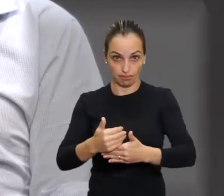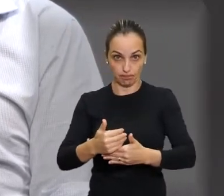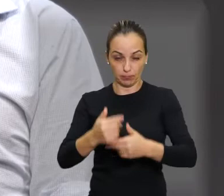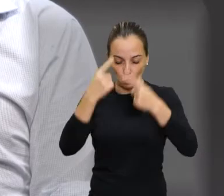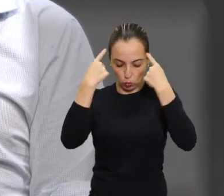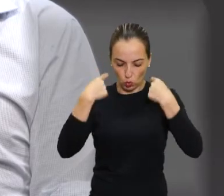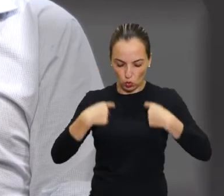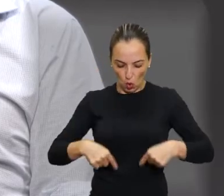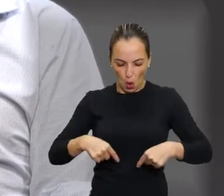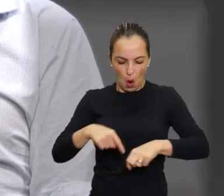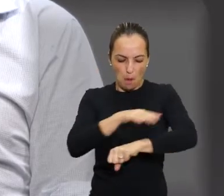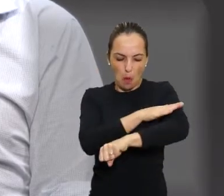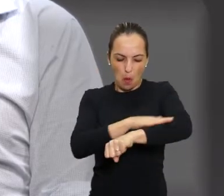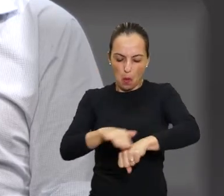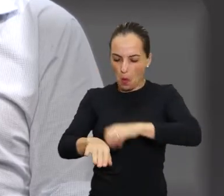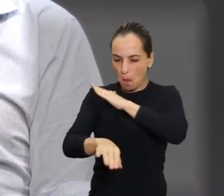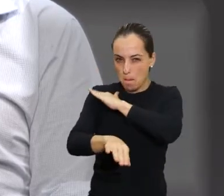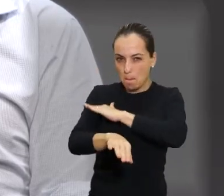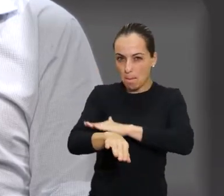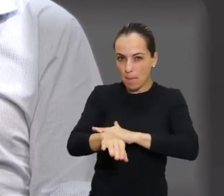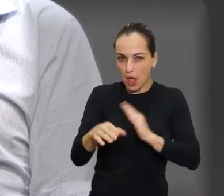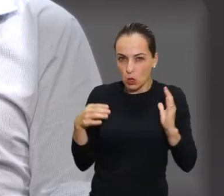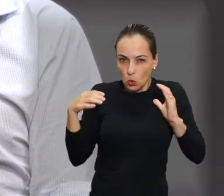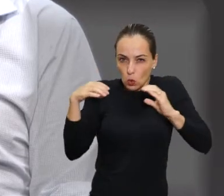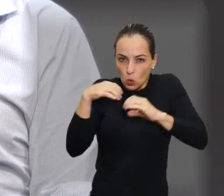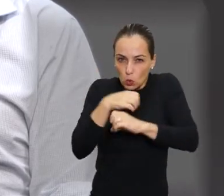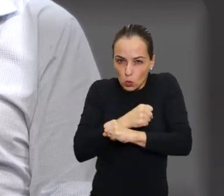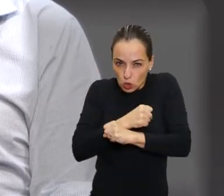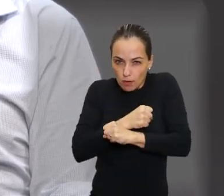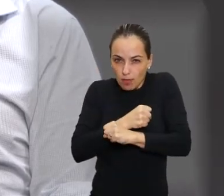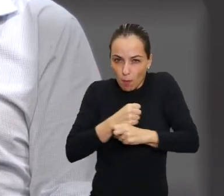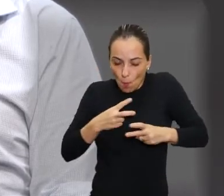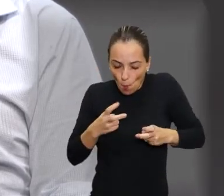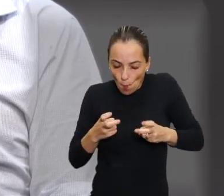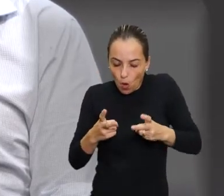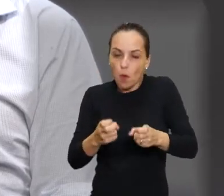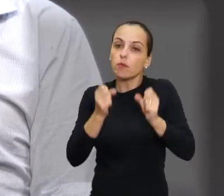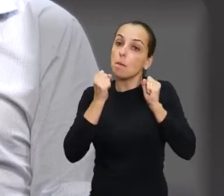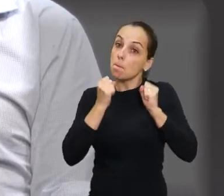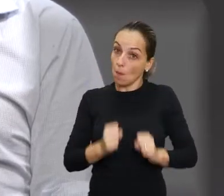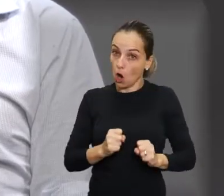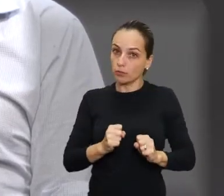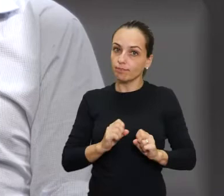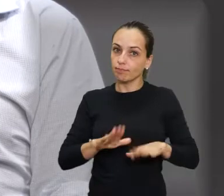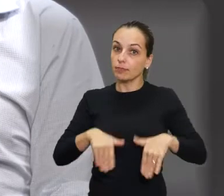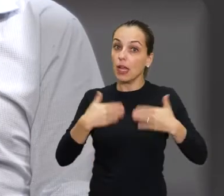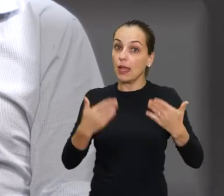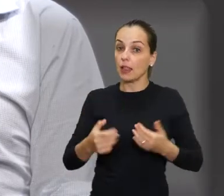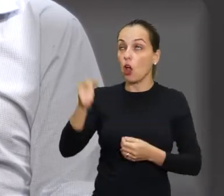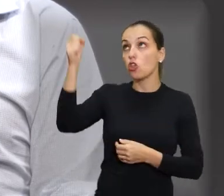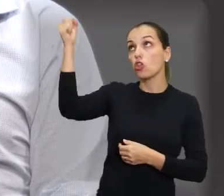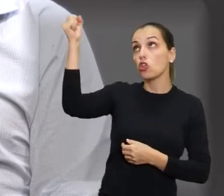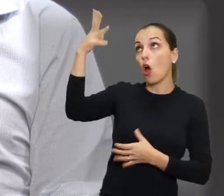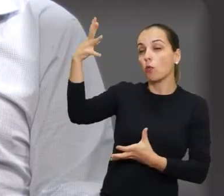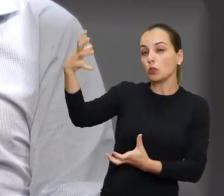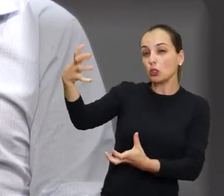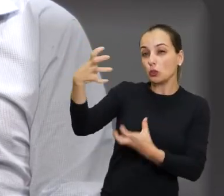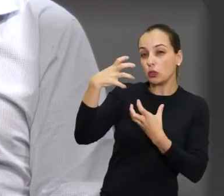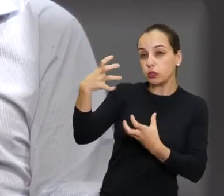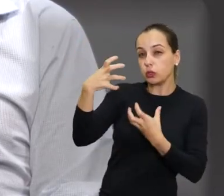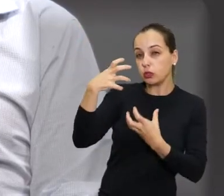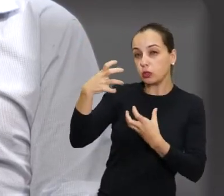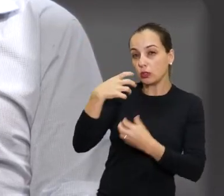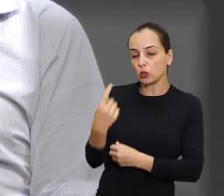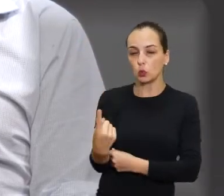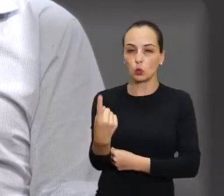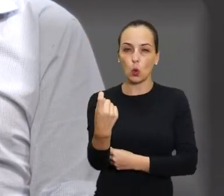com o sol, mas tem uma predisposição genética, tem alguns outros fatores envolvidos, eventualmente aparece em áreas cobertas,